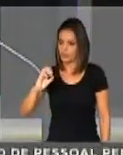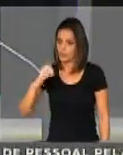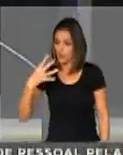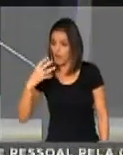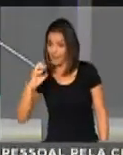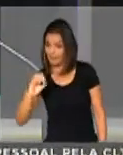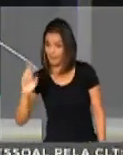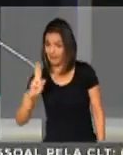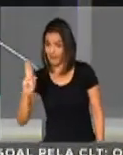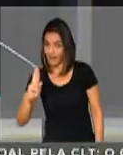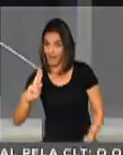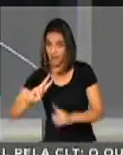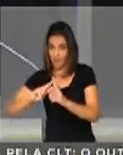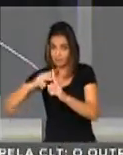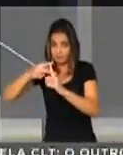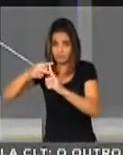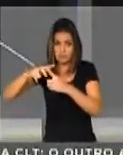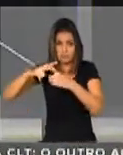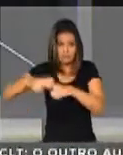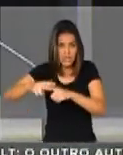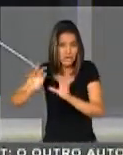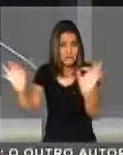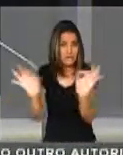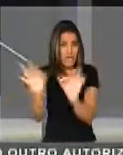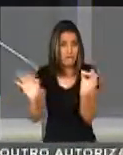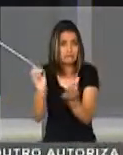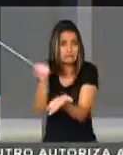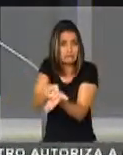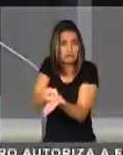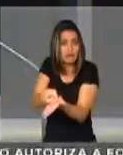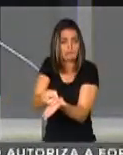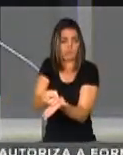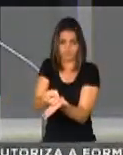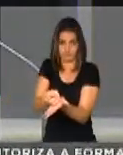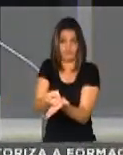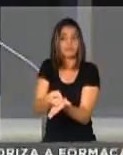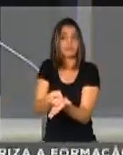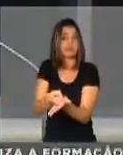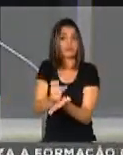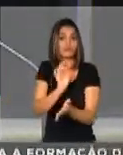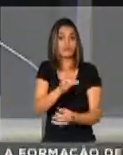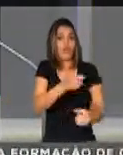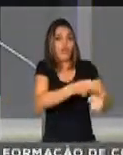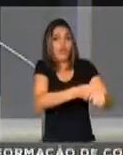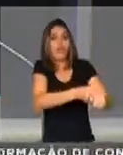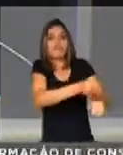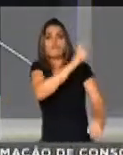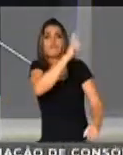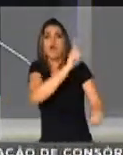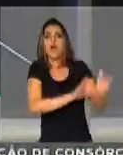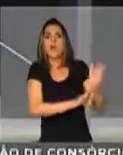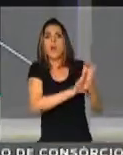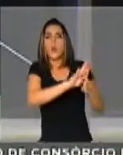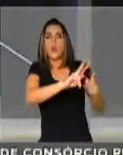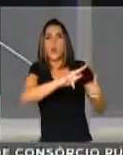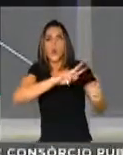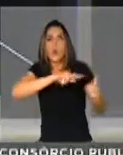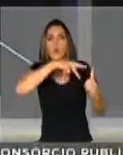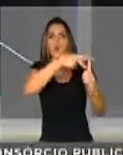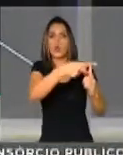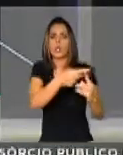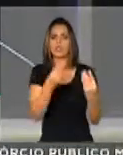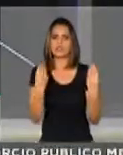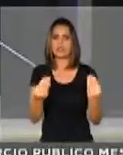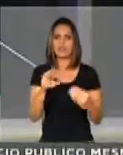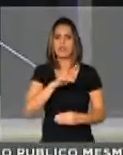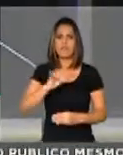1.040, sem aumento real, apenas reajustado pela inflação, é a decretação